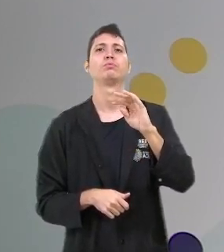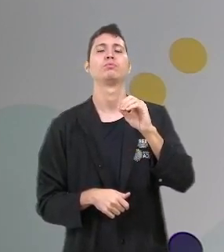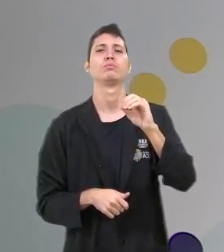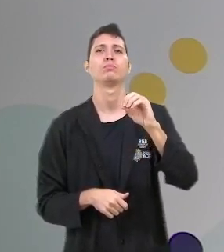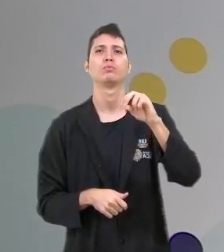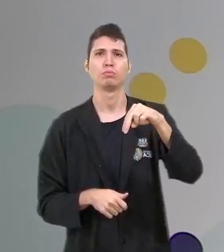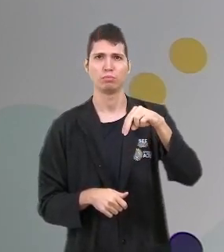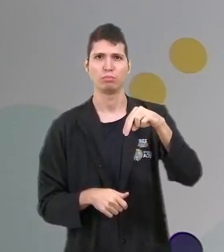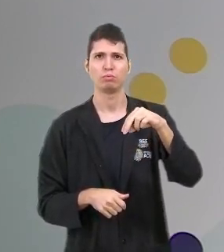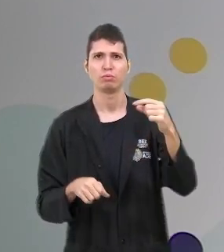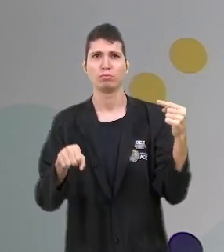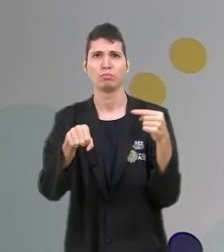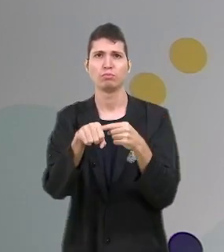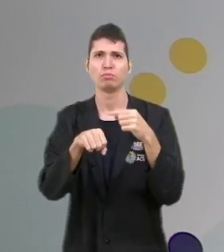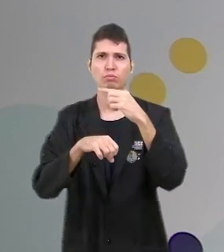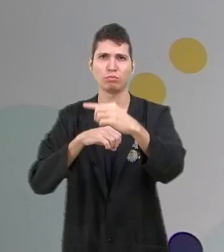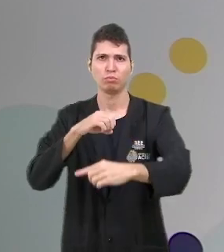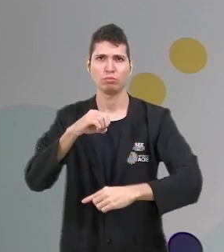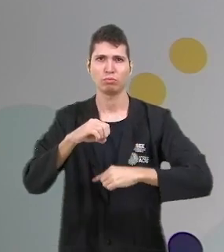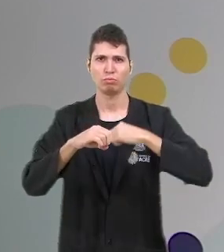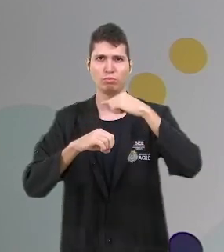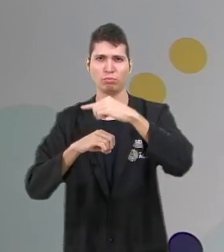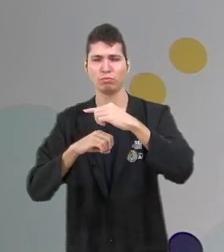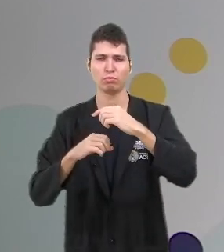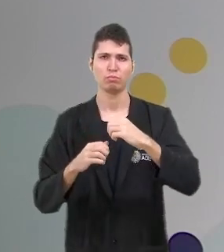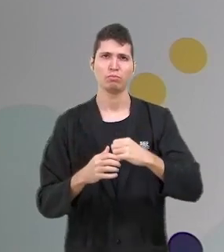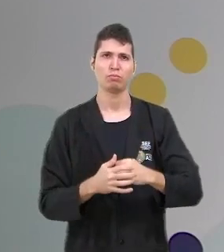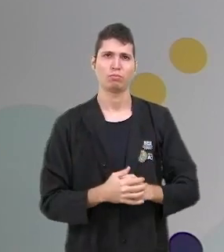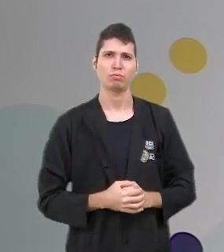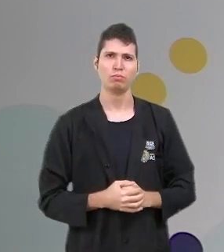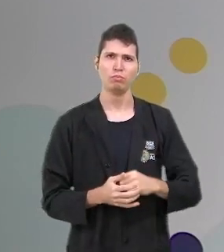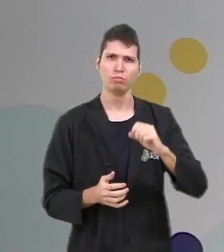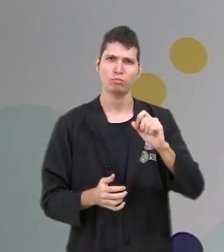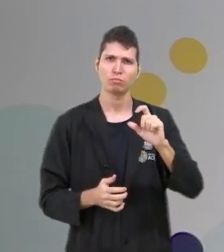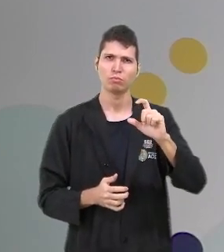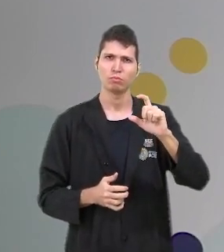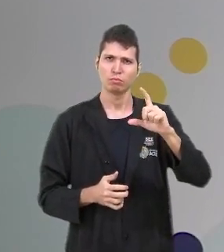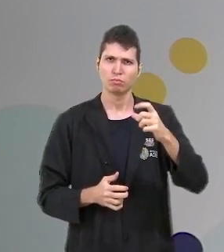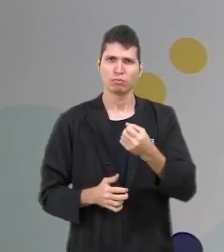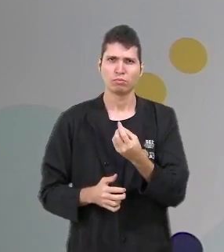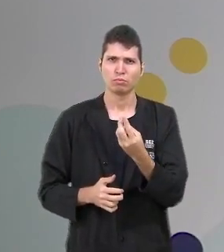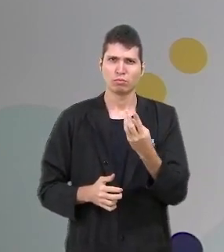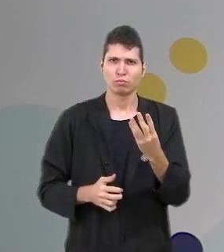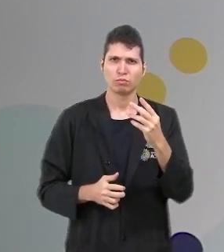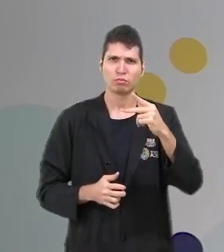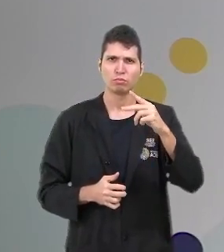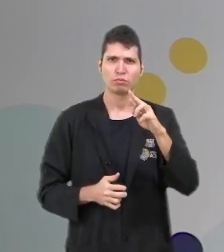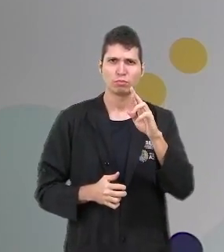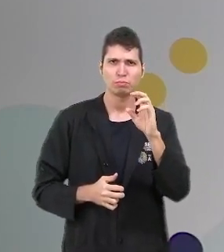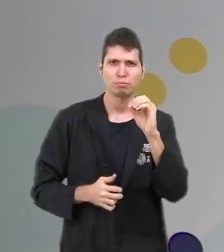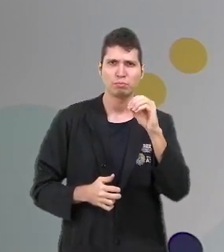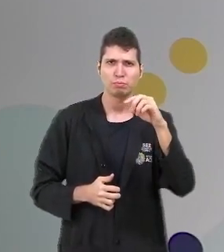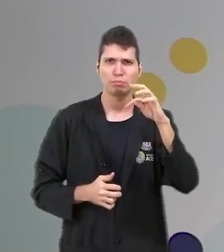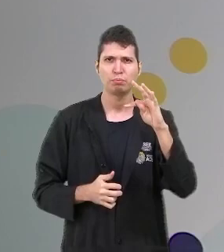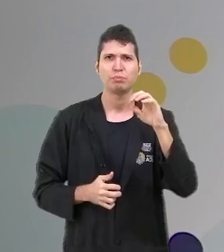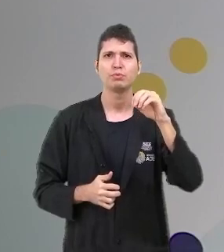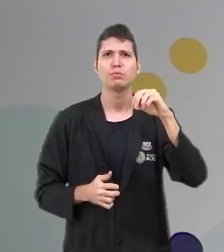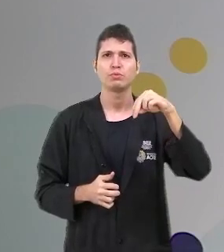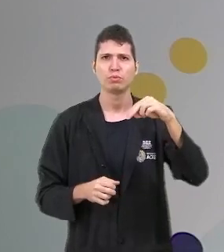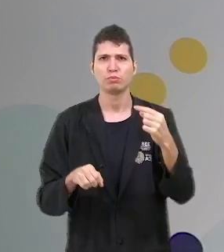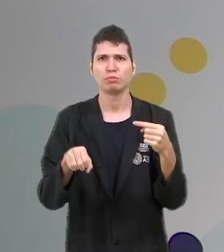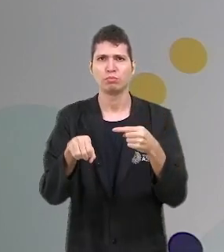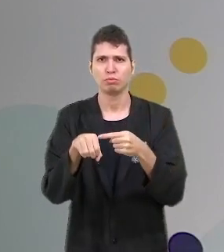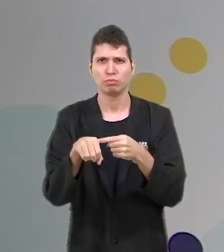E concordem comigo que quanto maior for a quantidade de prótons no seu núcleo, maior vai